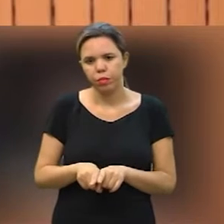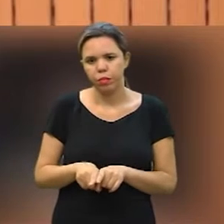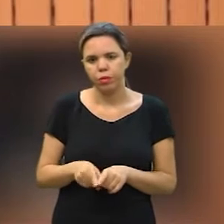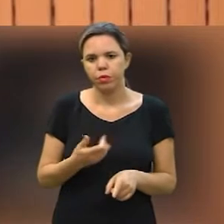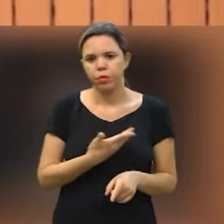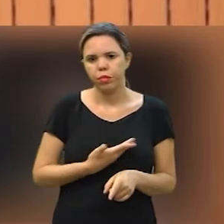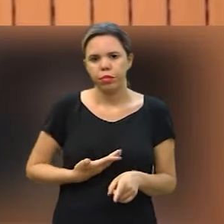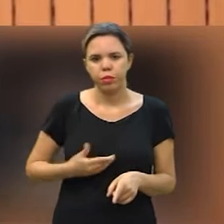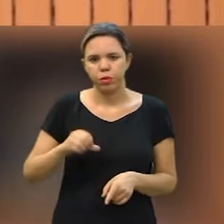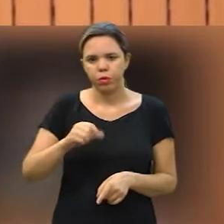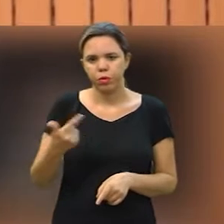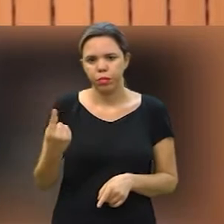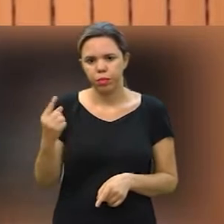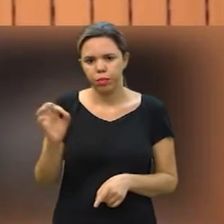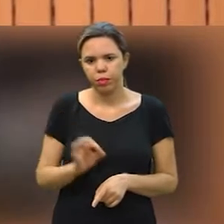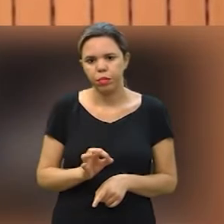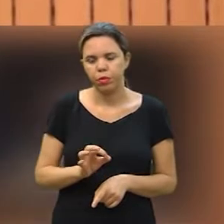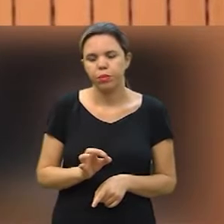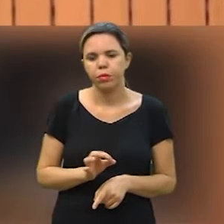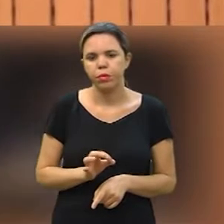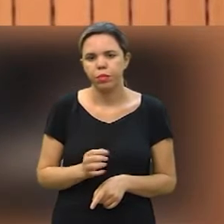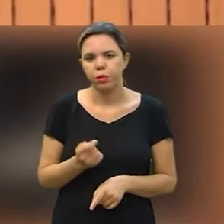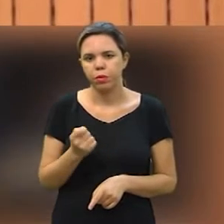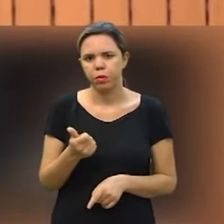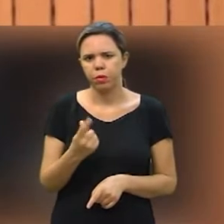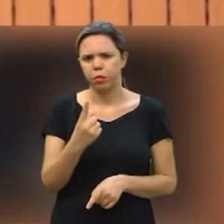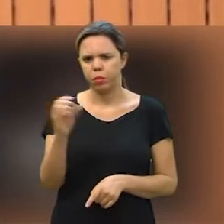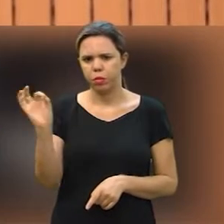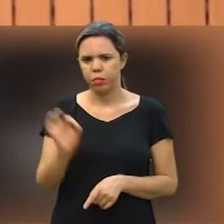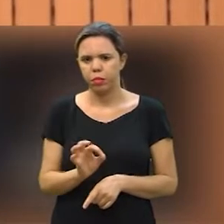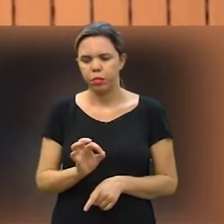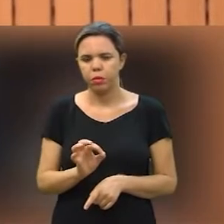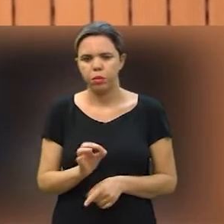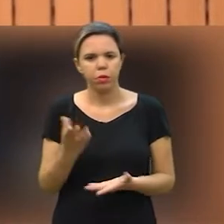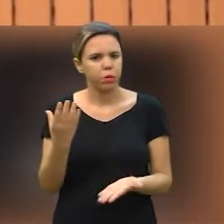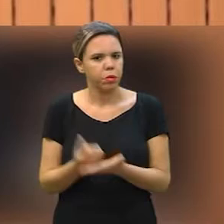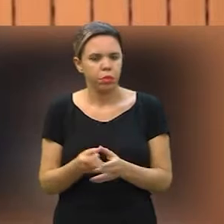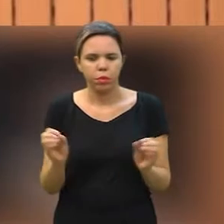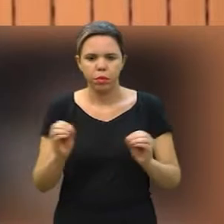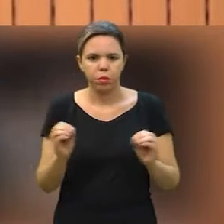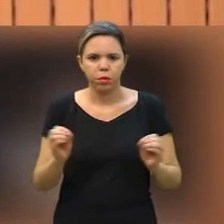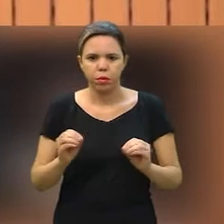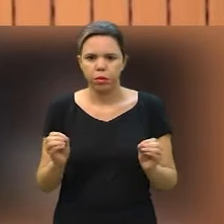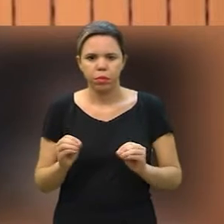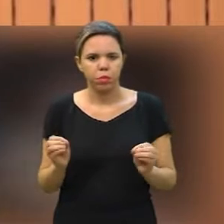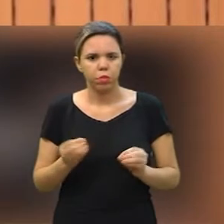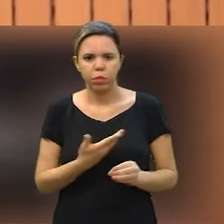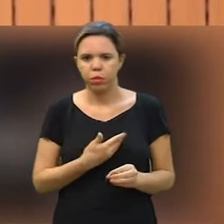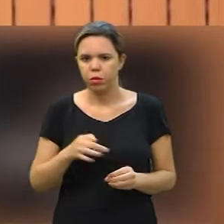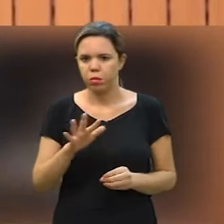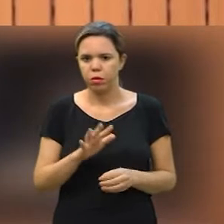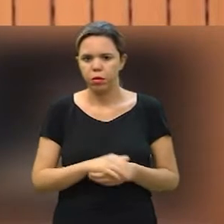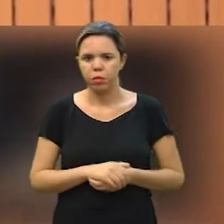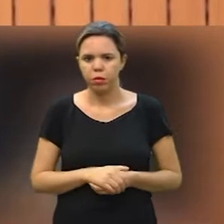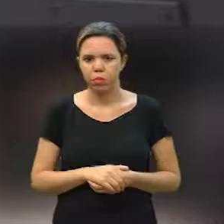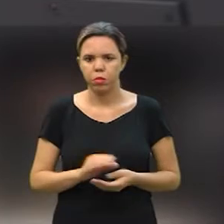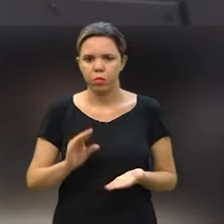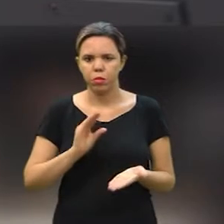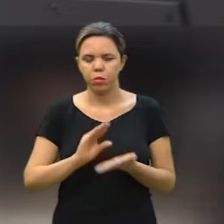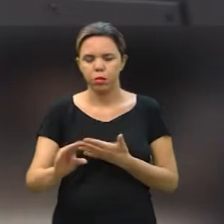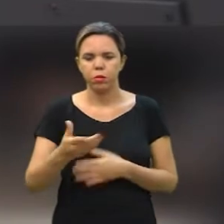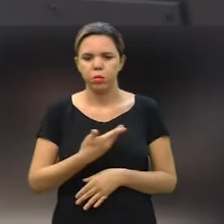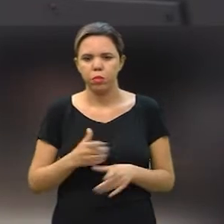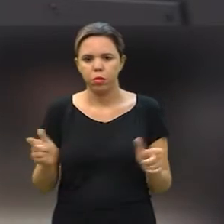outras transferências da União, 91%, quase 100%, nós não recebemos quase nada do governo federal.